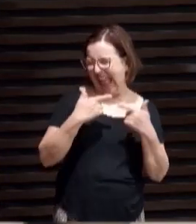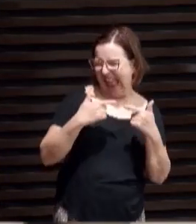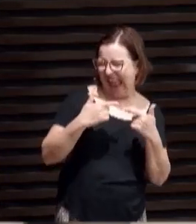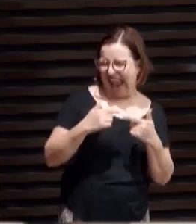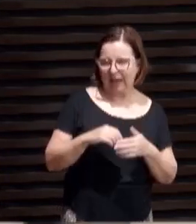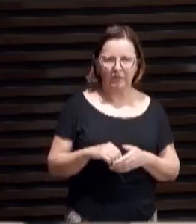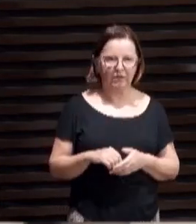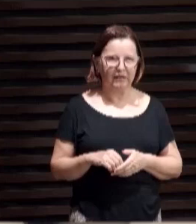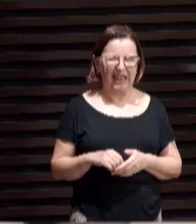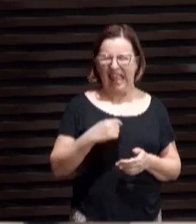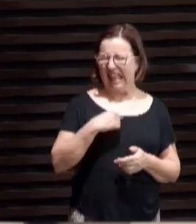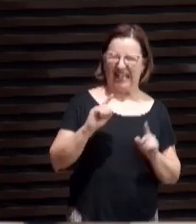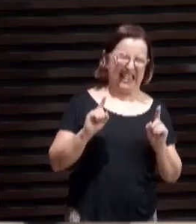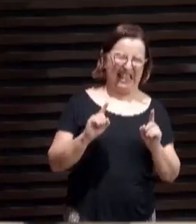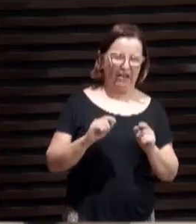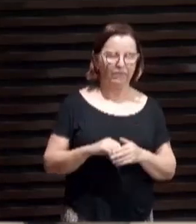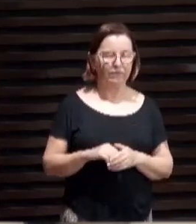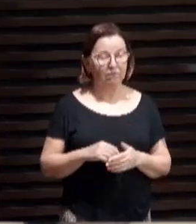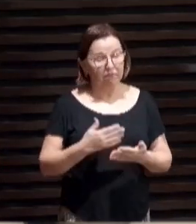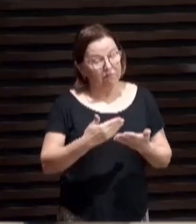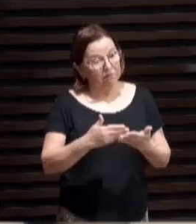Eu não morri. Tudo bem.